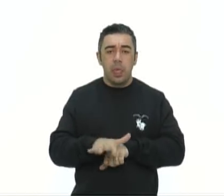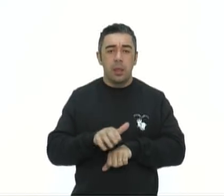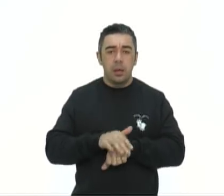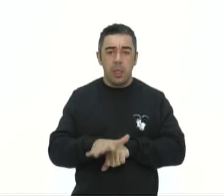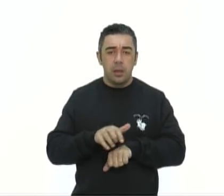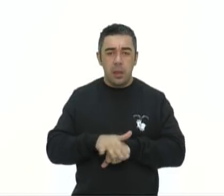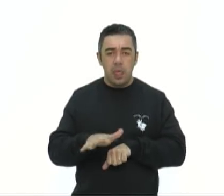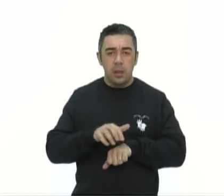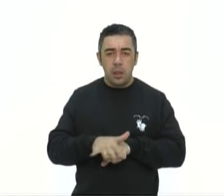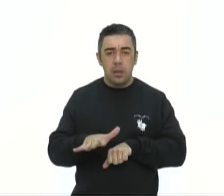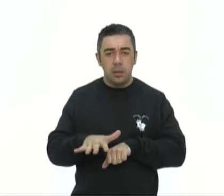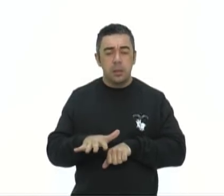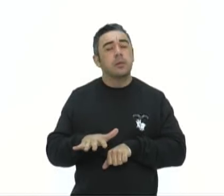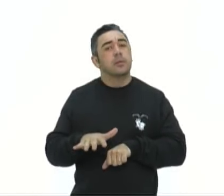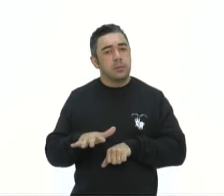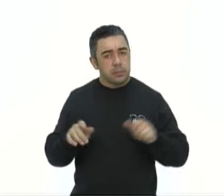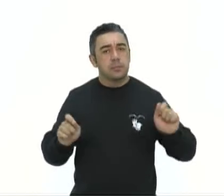existe